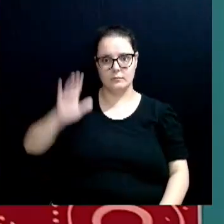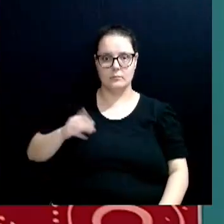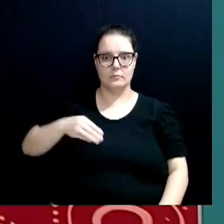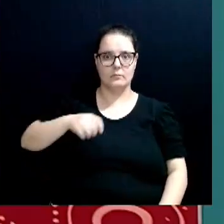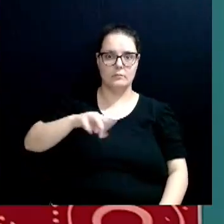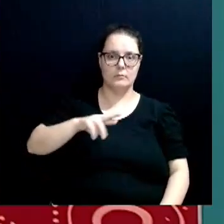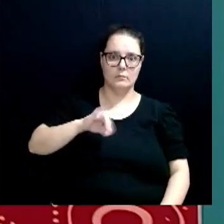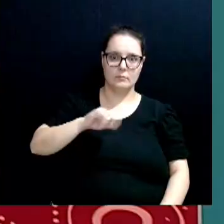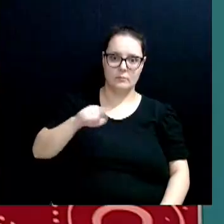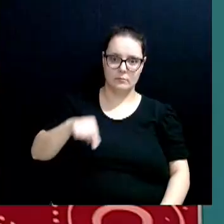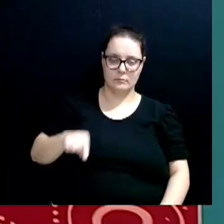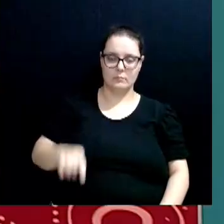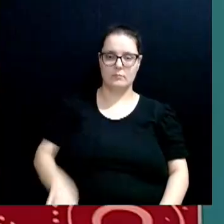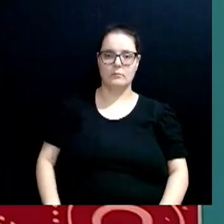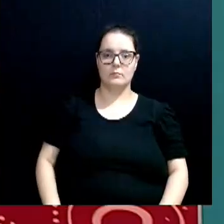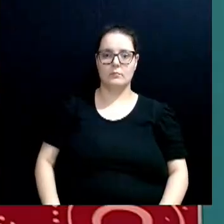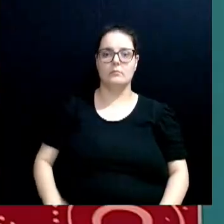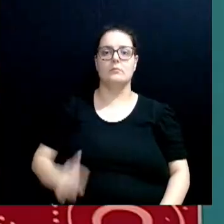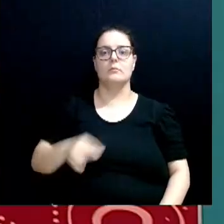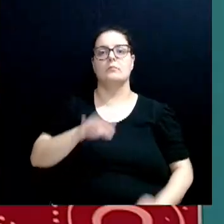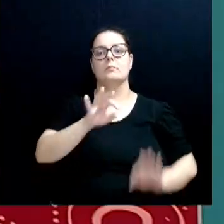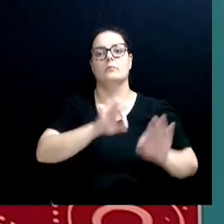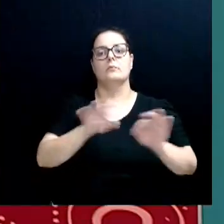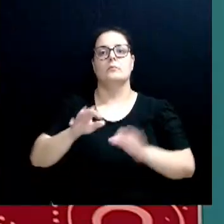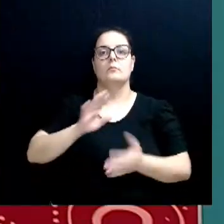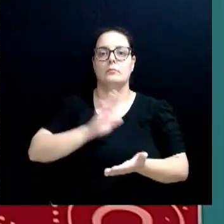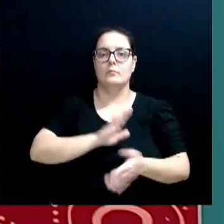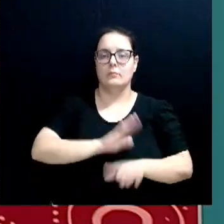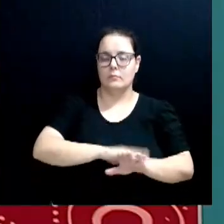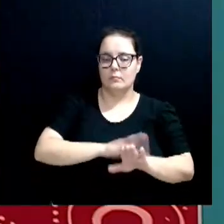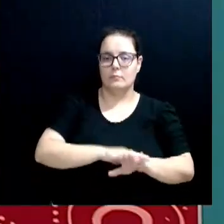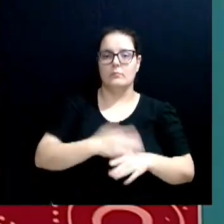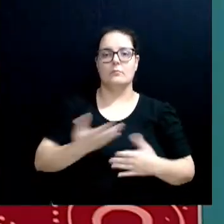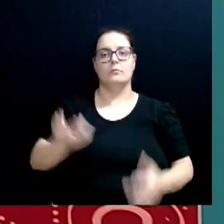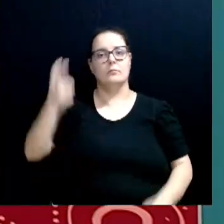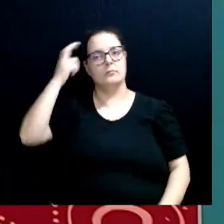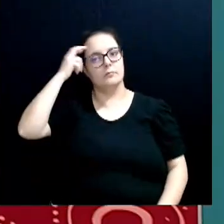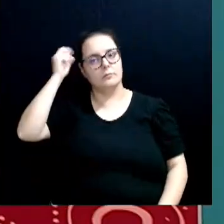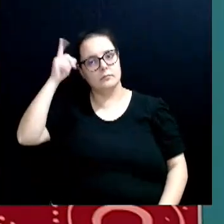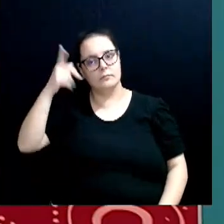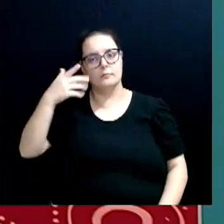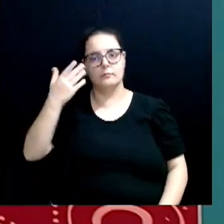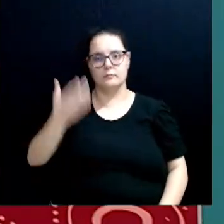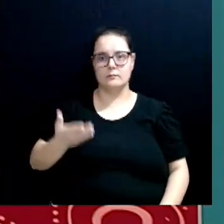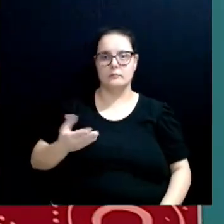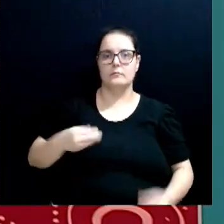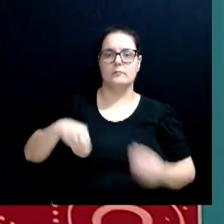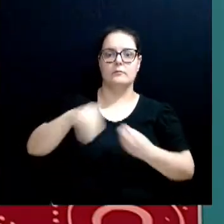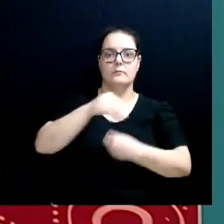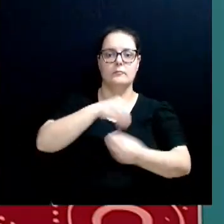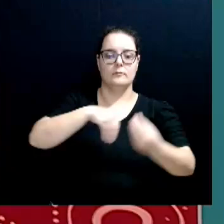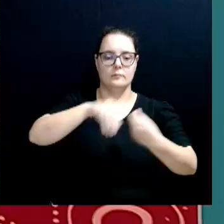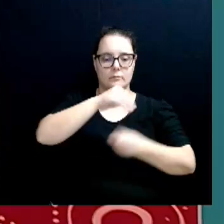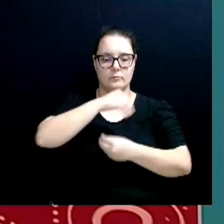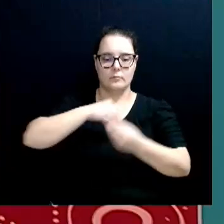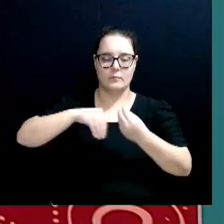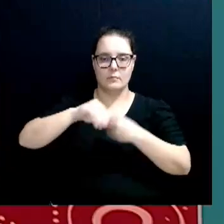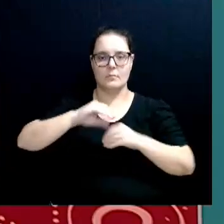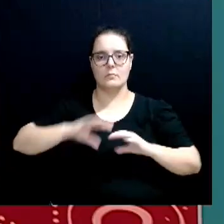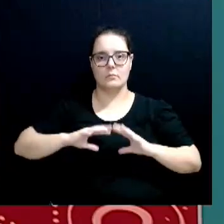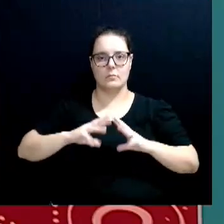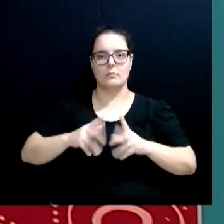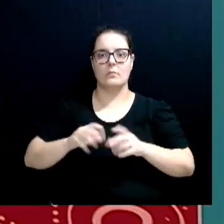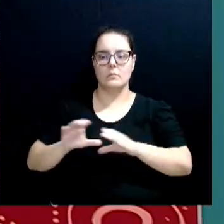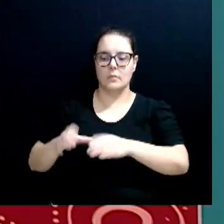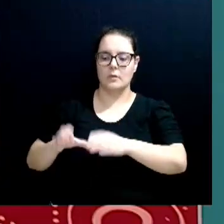você organizando um ato cultural onde você envolve todos os grupos culturais